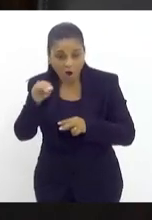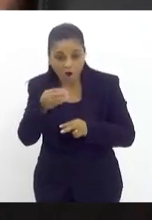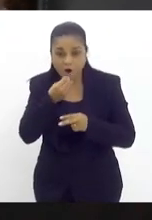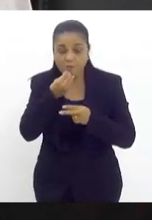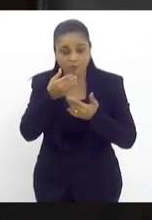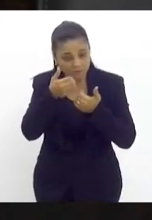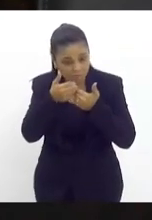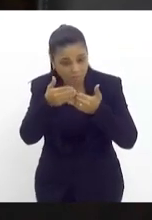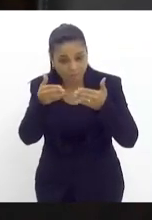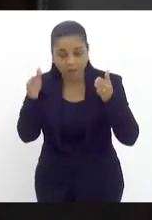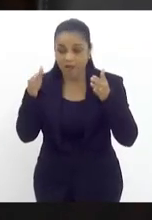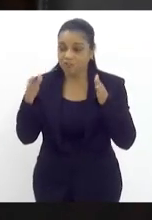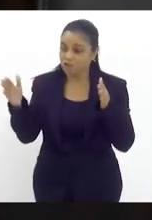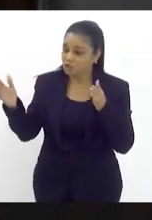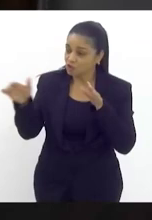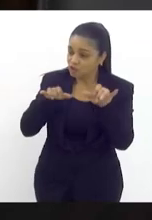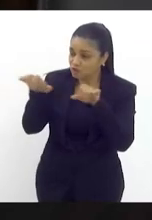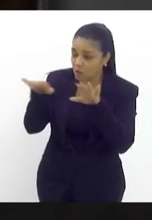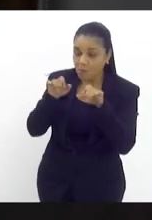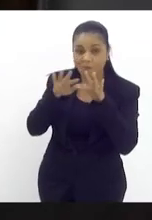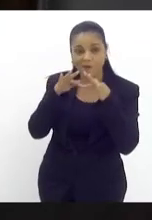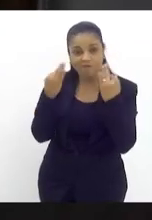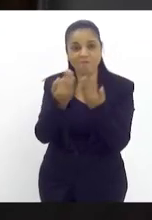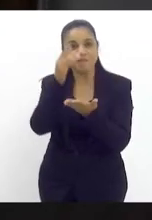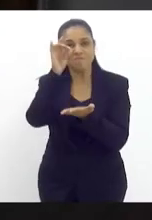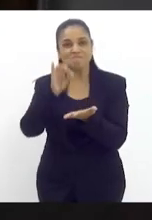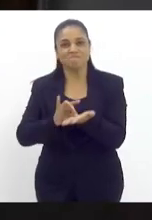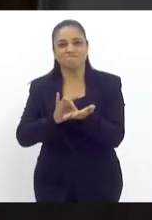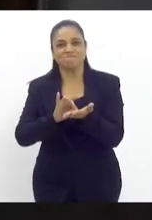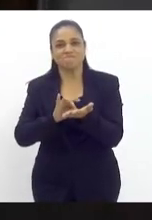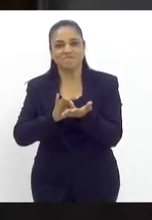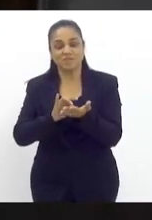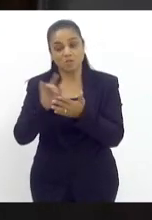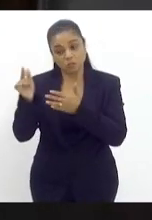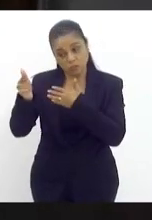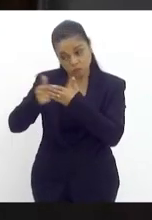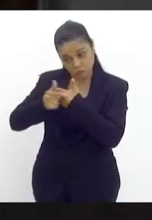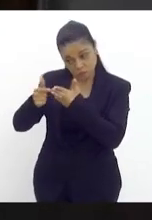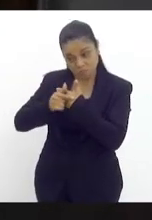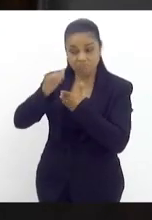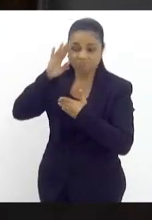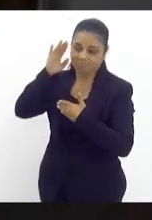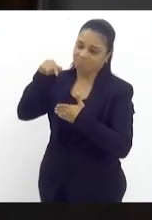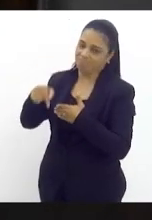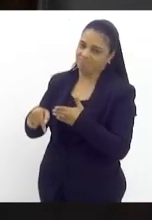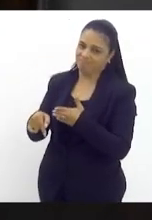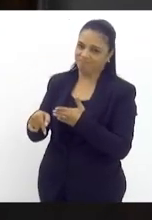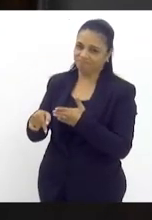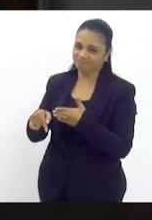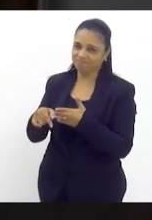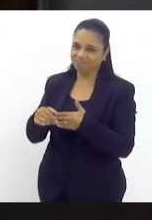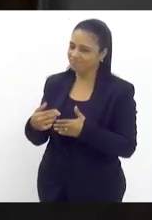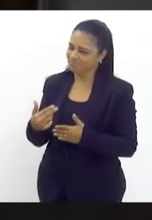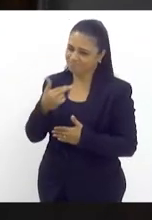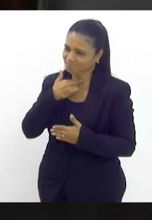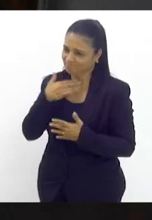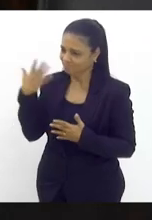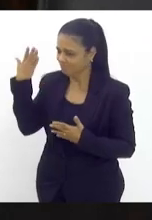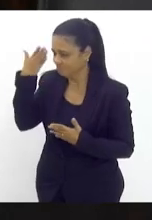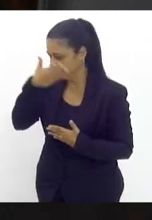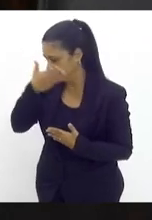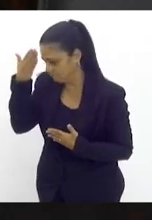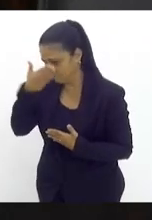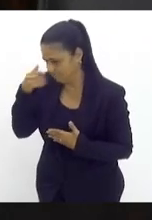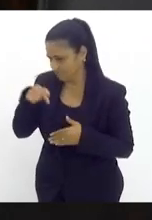né? Chamou a família para a realidade. Olha só, o seu papel é fundamental. Você não pode ficar de olhos fechados para o que acontece